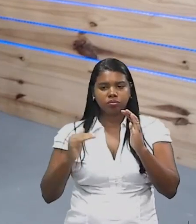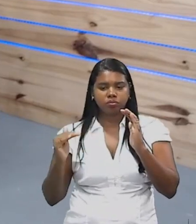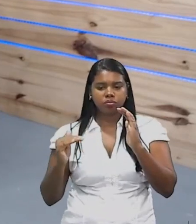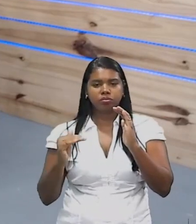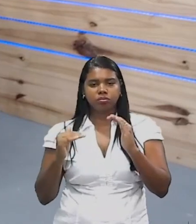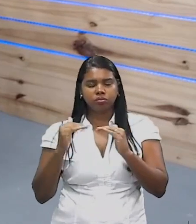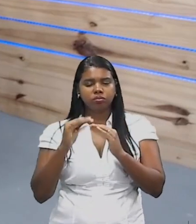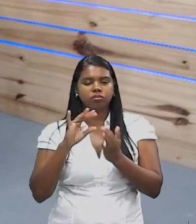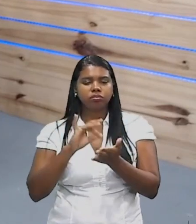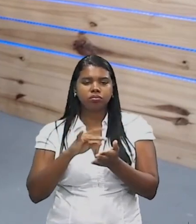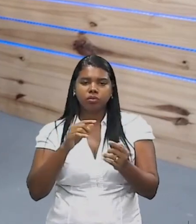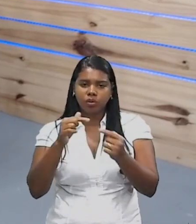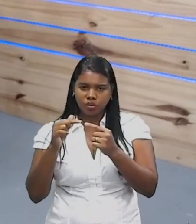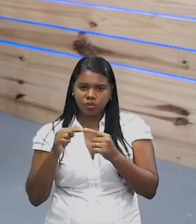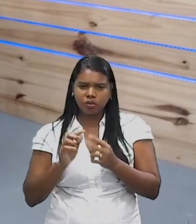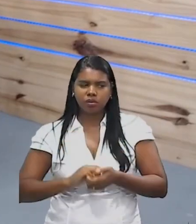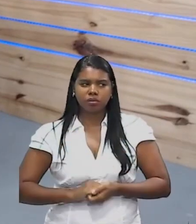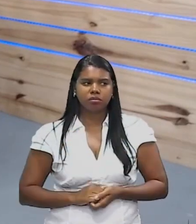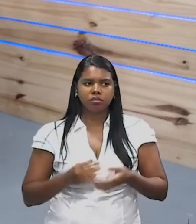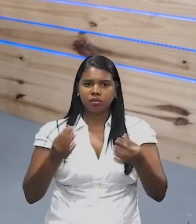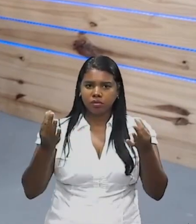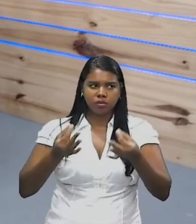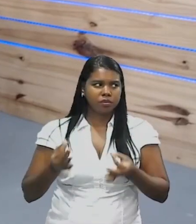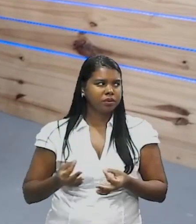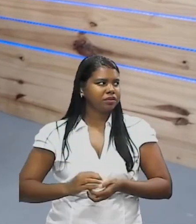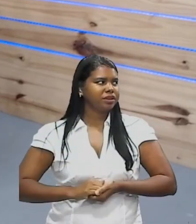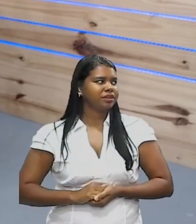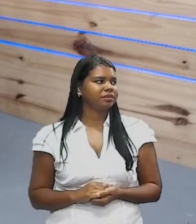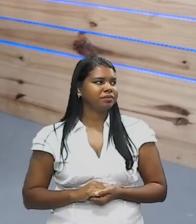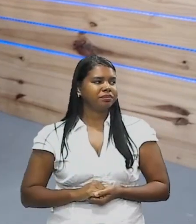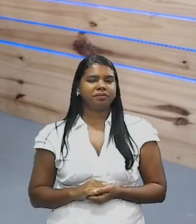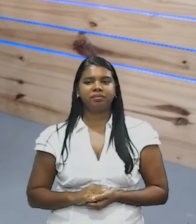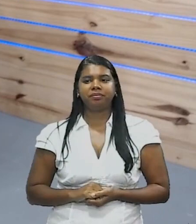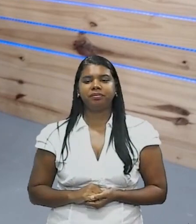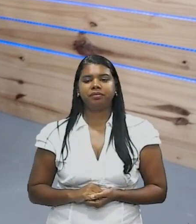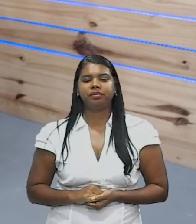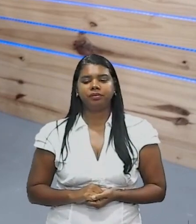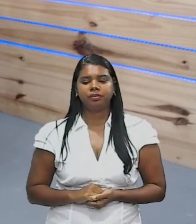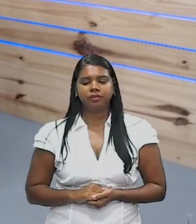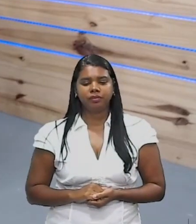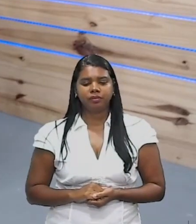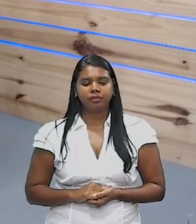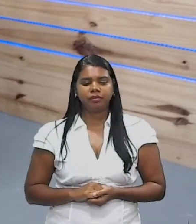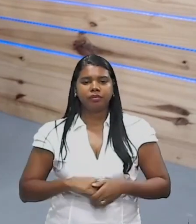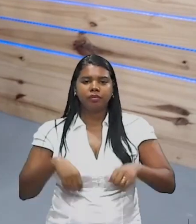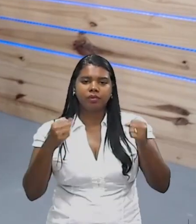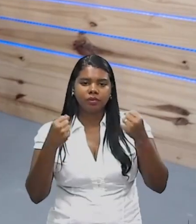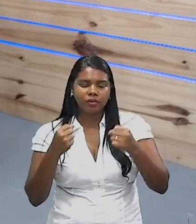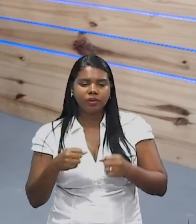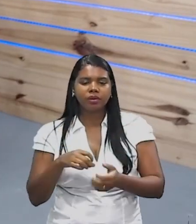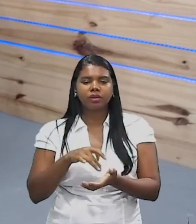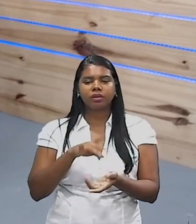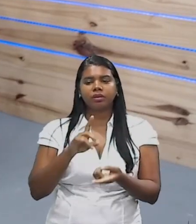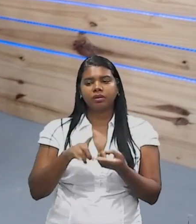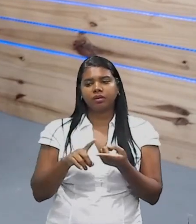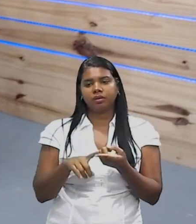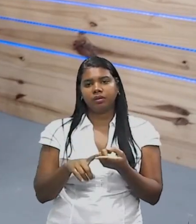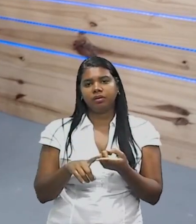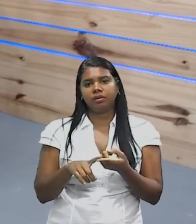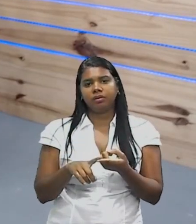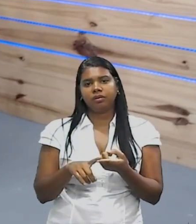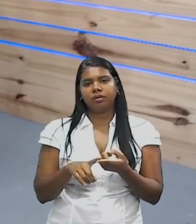complexidade, né? Concorda comigo, Adriana? Perfeito, exatamente isso. Vai depender se precisa de uma equipe externa, né, de